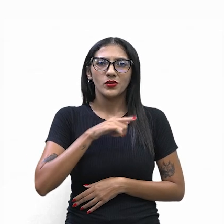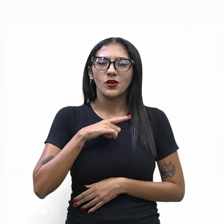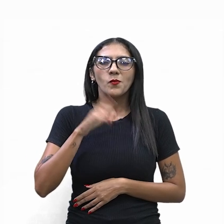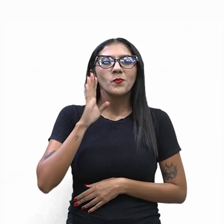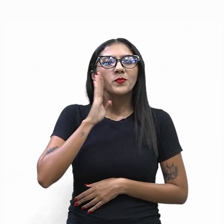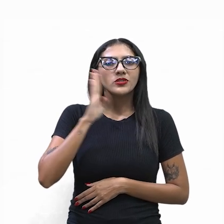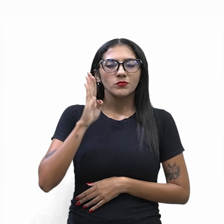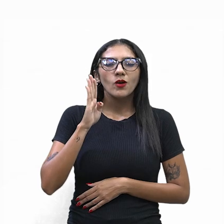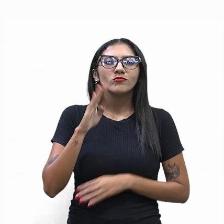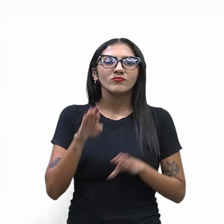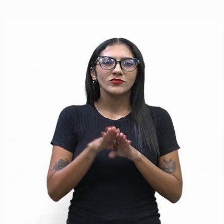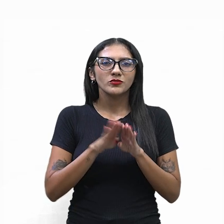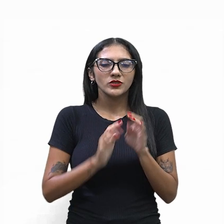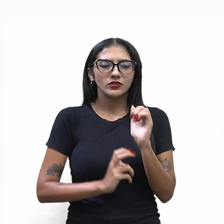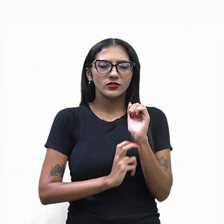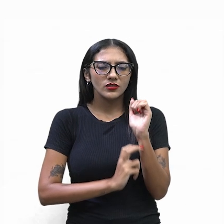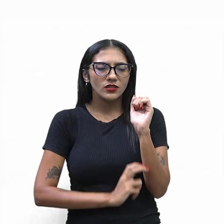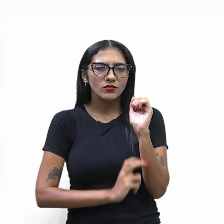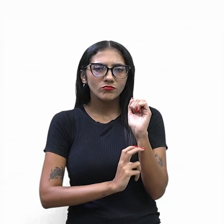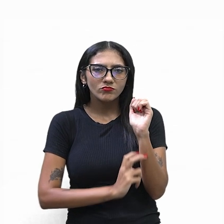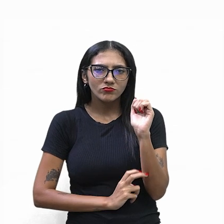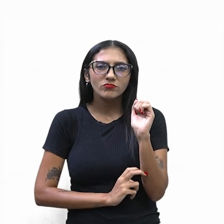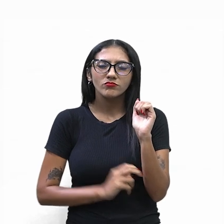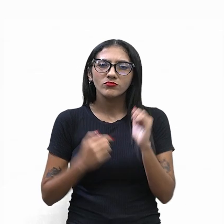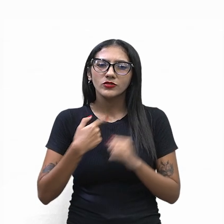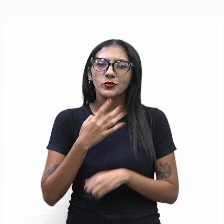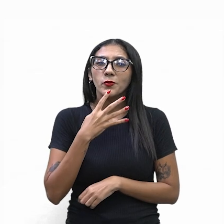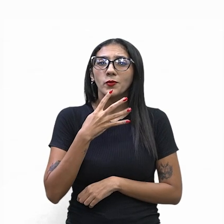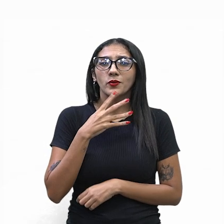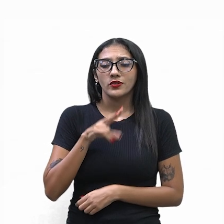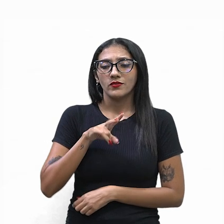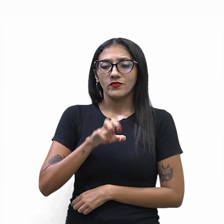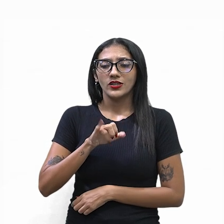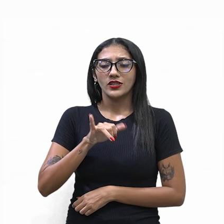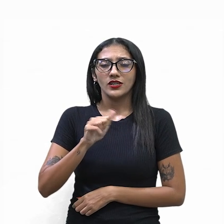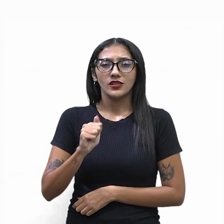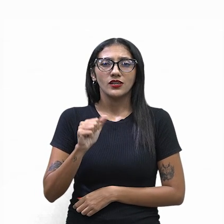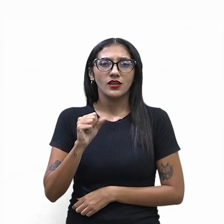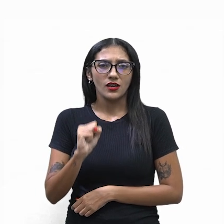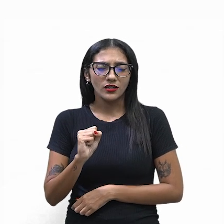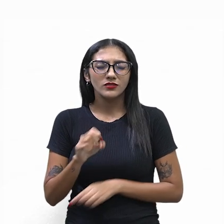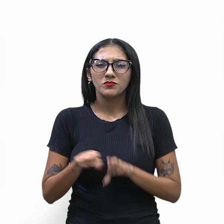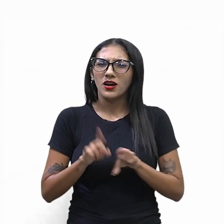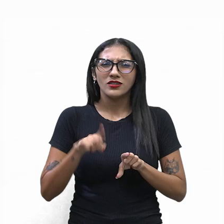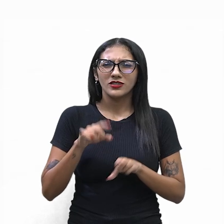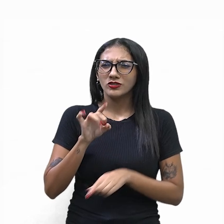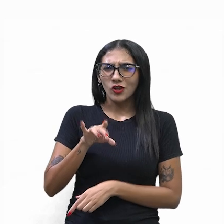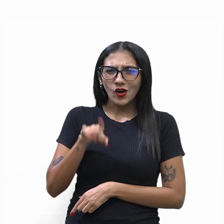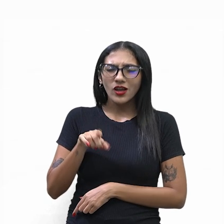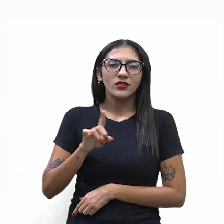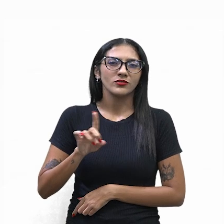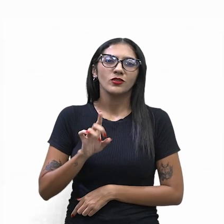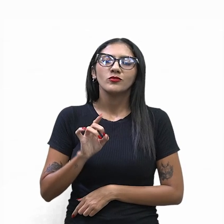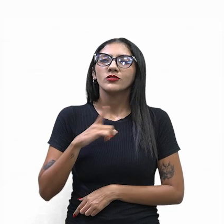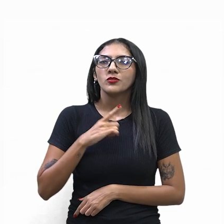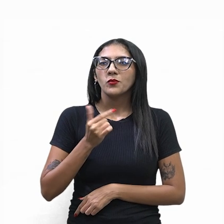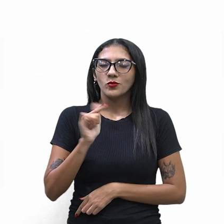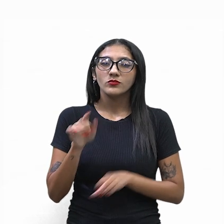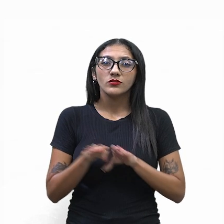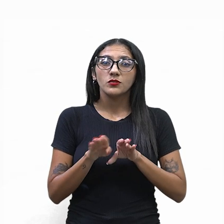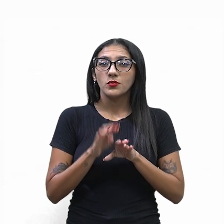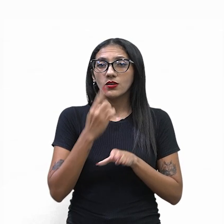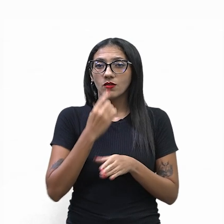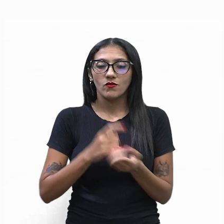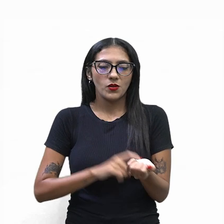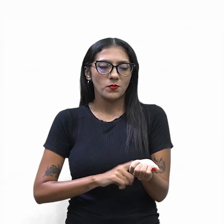mas também os vasos sanguíneos, que a gente conhece popularmente como veias, mas não tem só elas, e também o sangue.